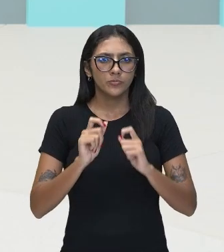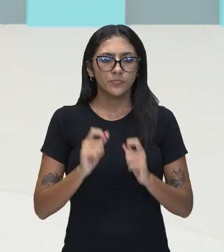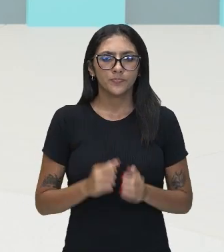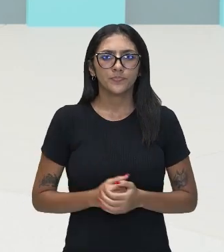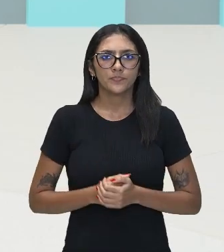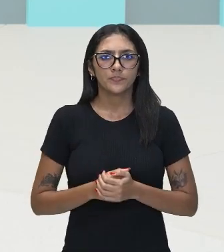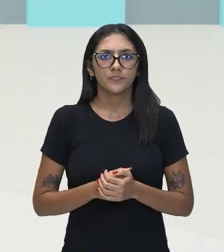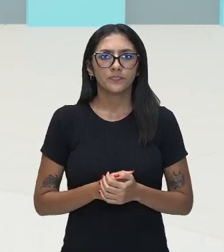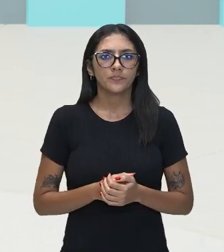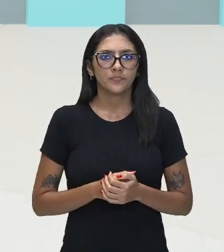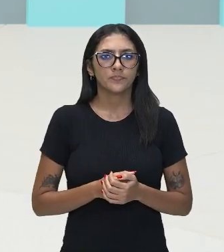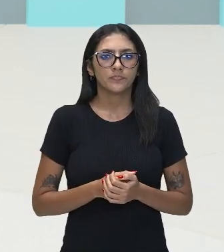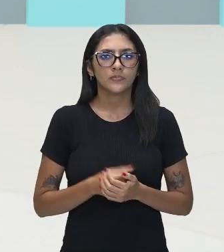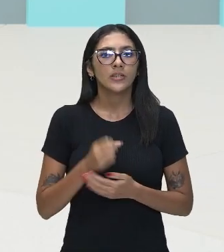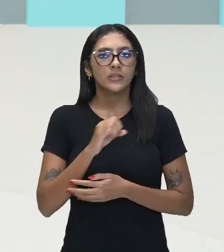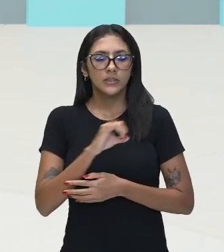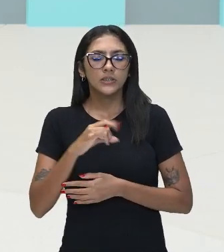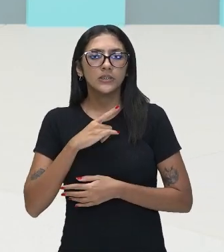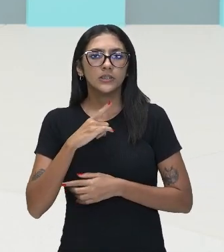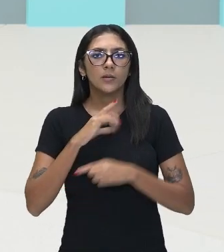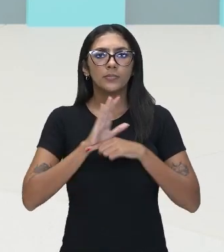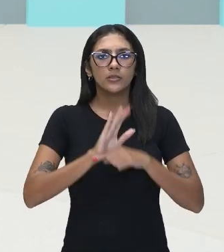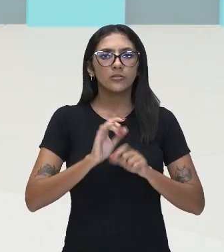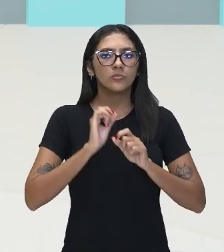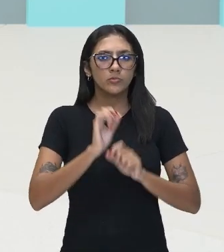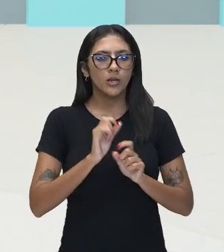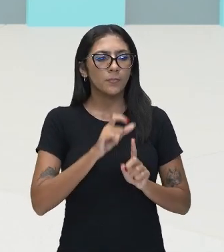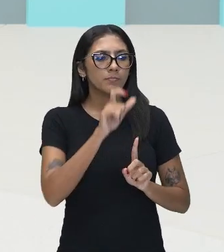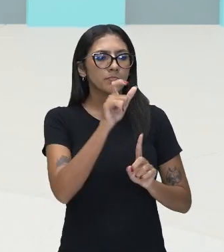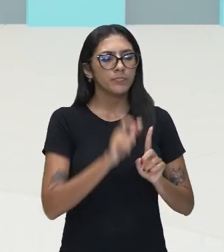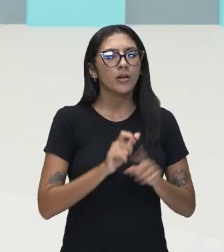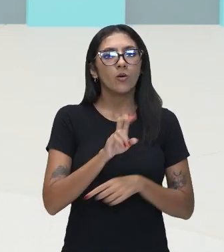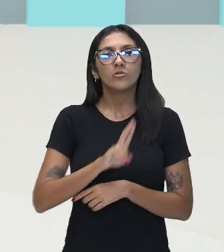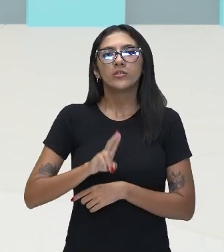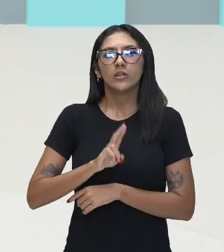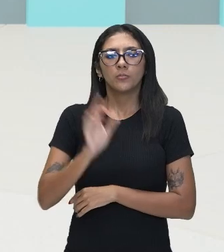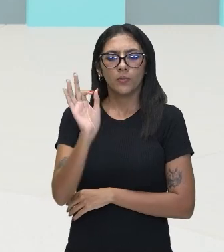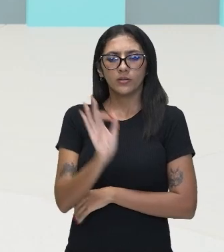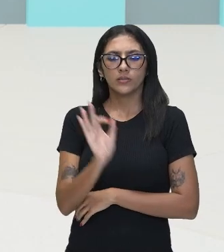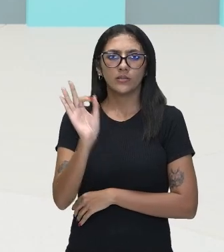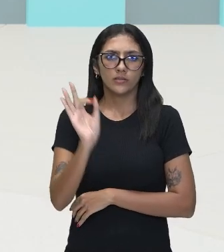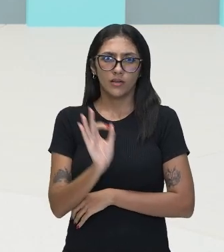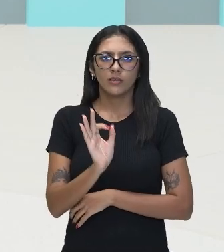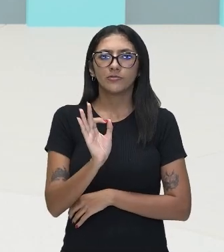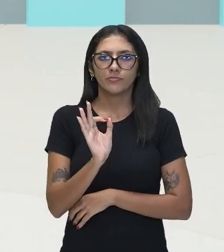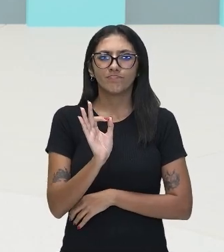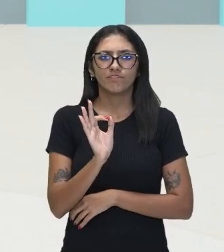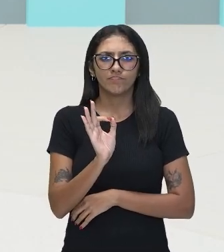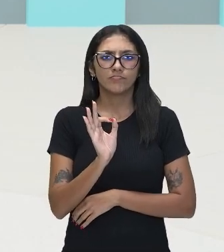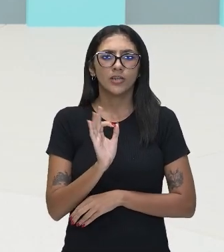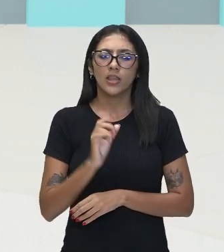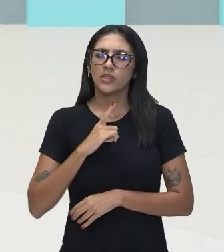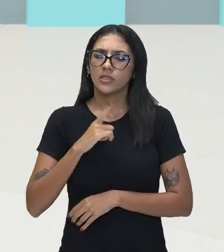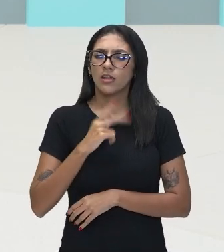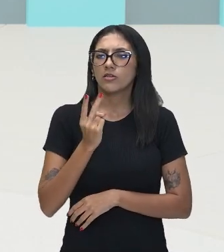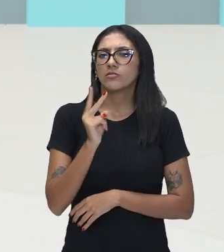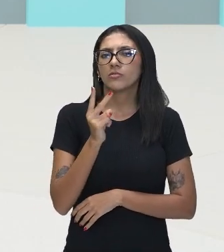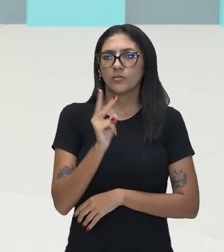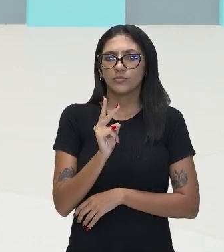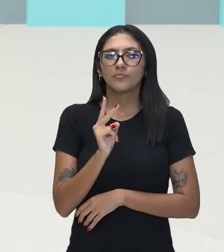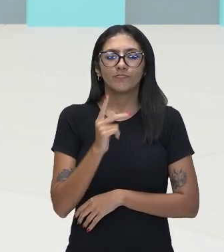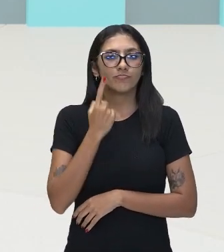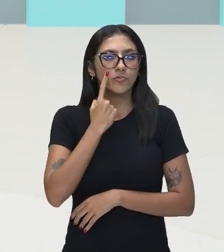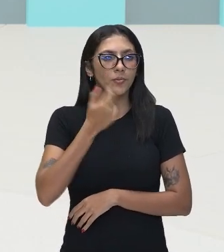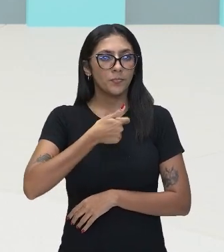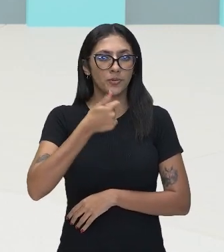tenho o sujeito representado por porcentagem. Nesse caso eu tenho duas situações. Veja a